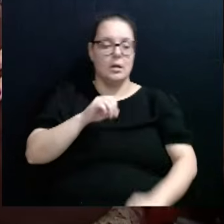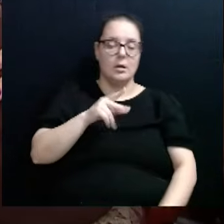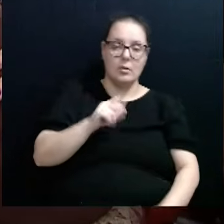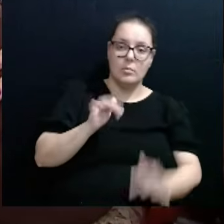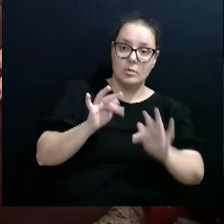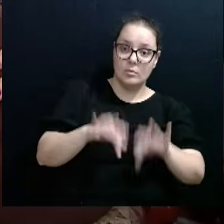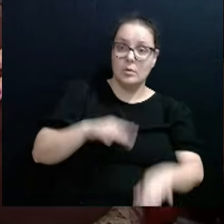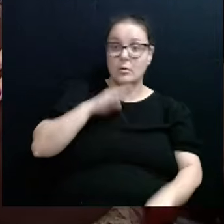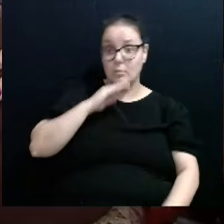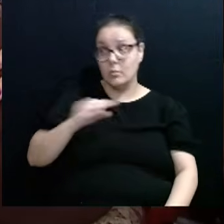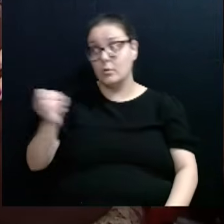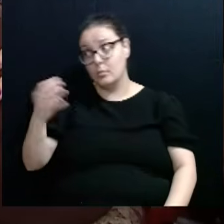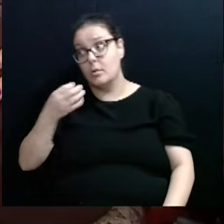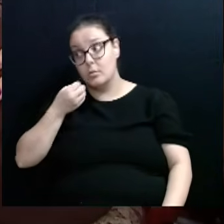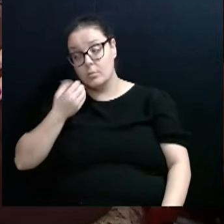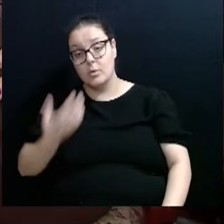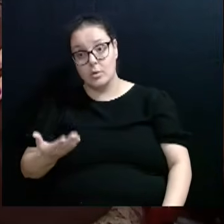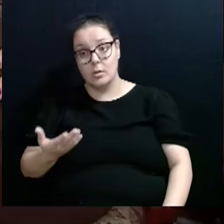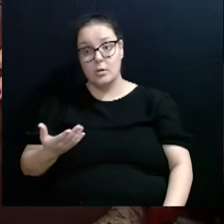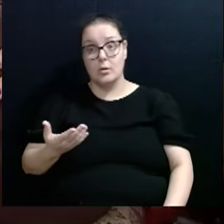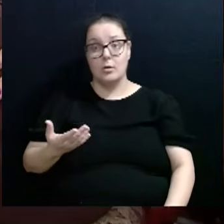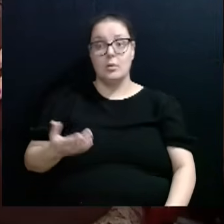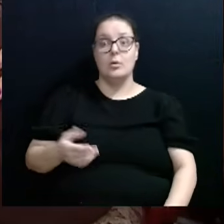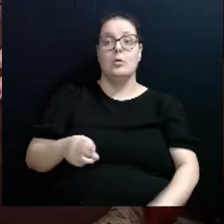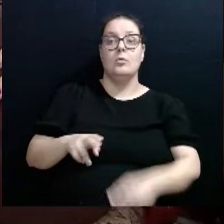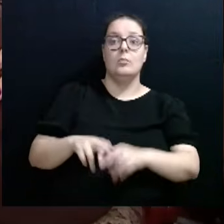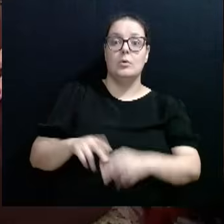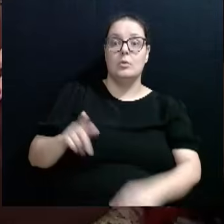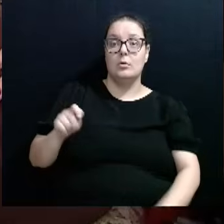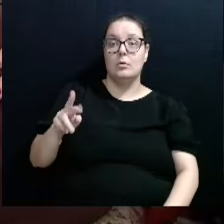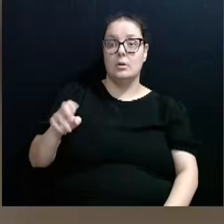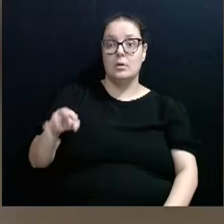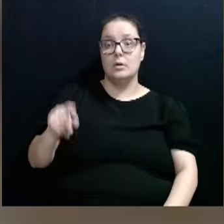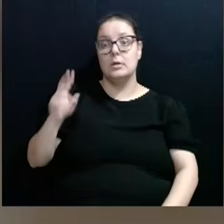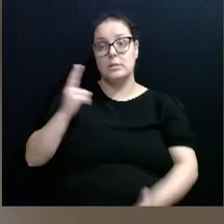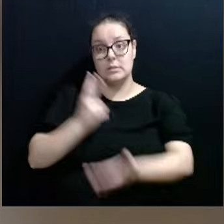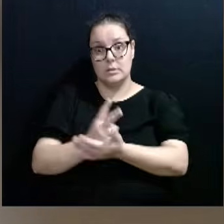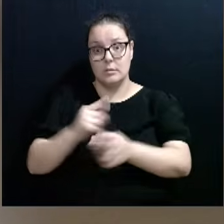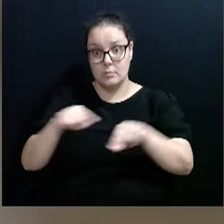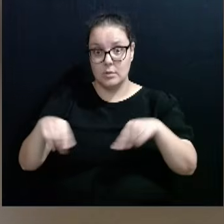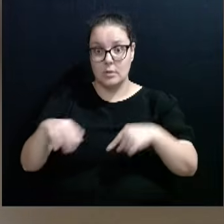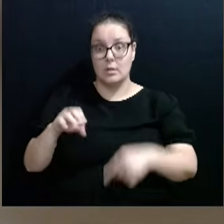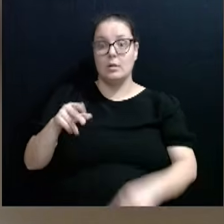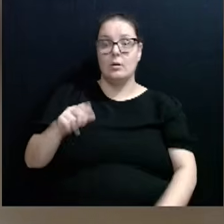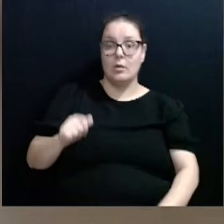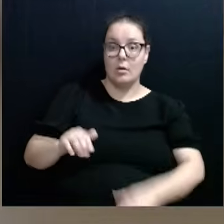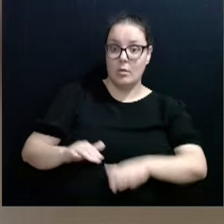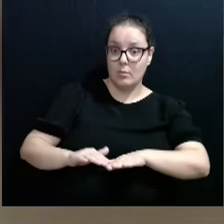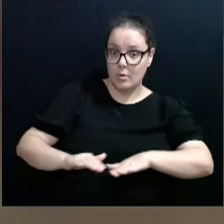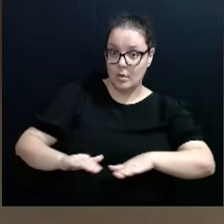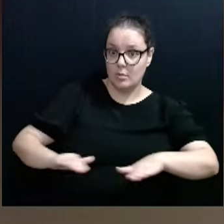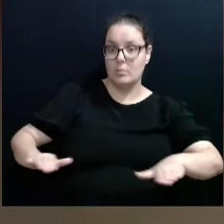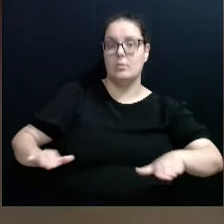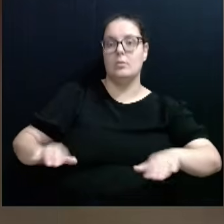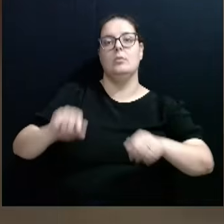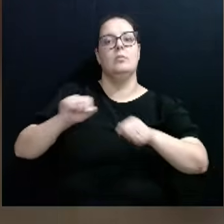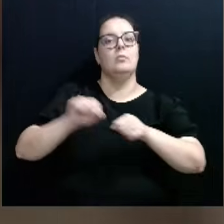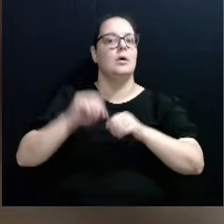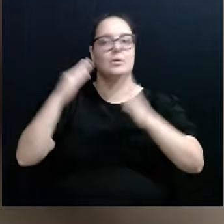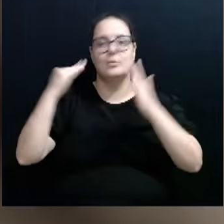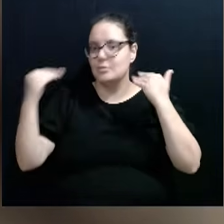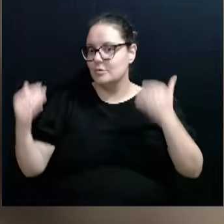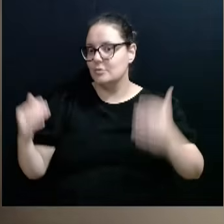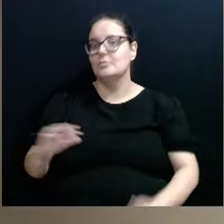luz boa, então é por isso que a gente faz o garimpo sempre na copa, com o chão. Esse chão faz o maior sucesso, que